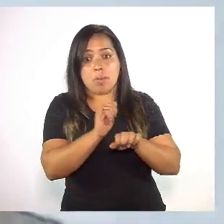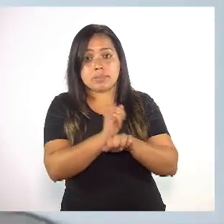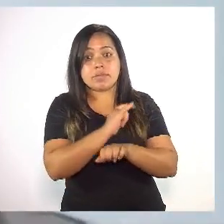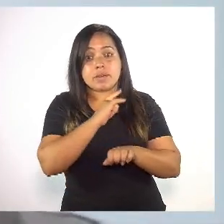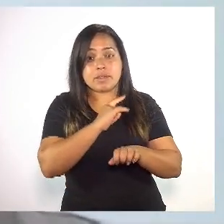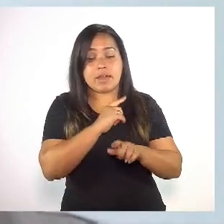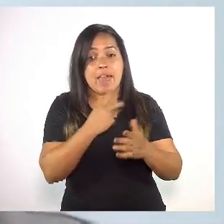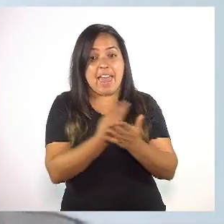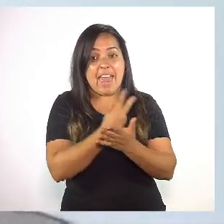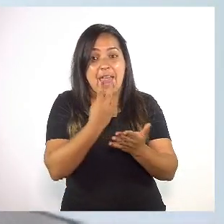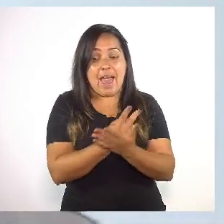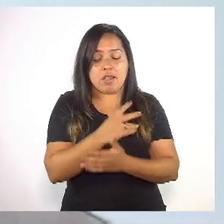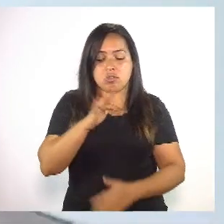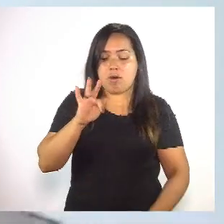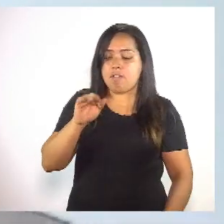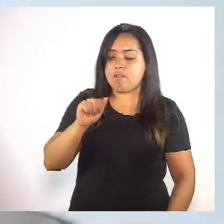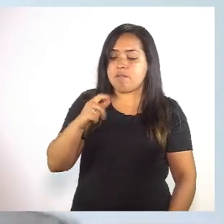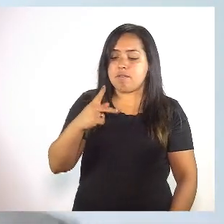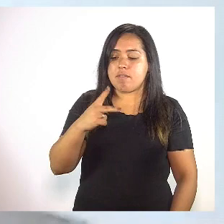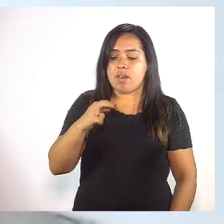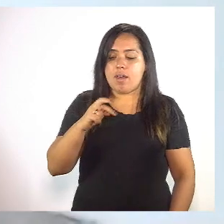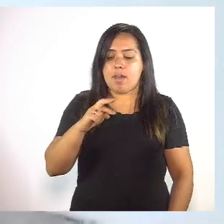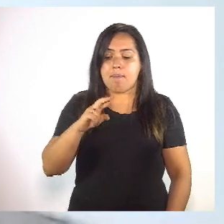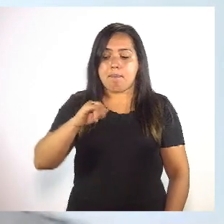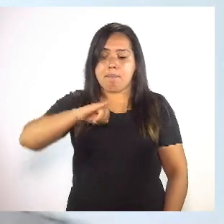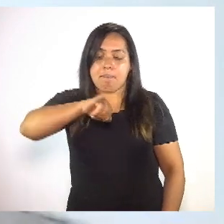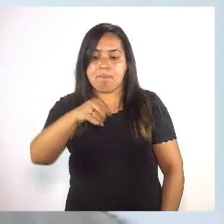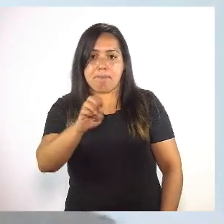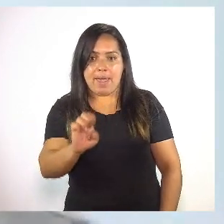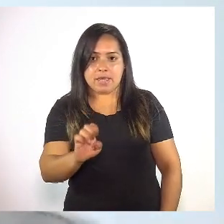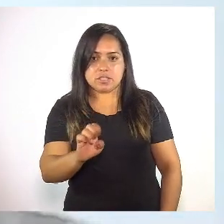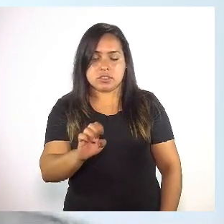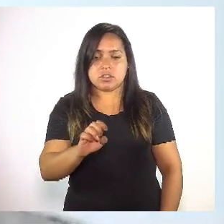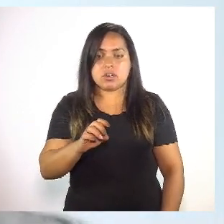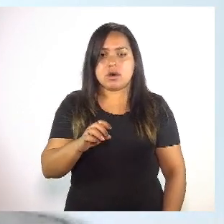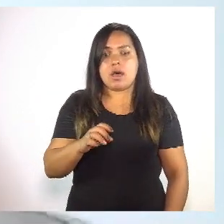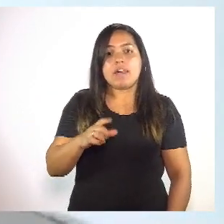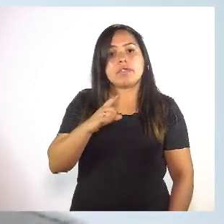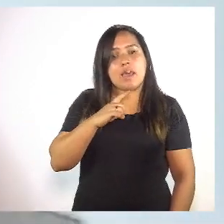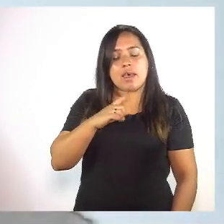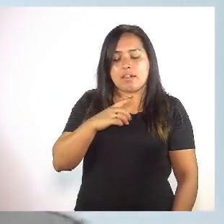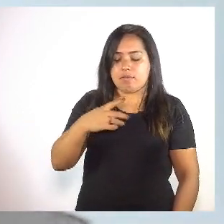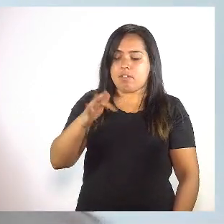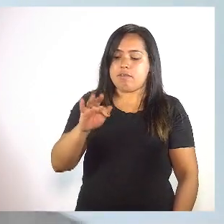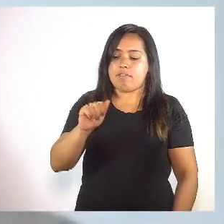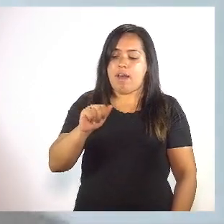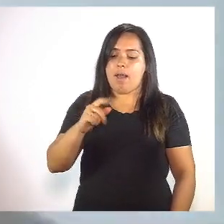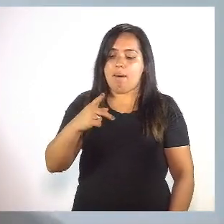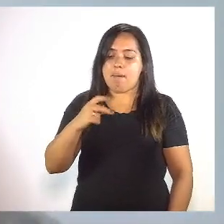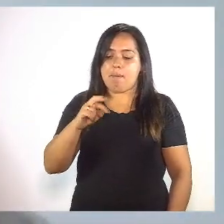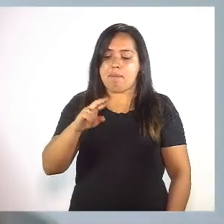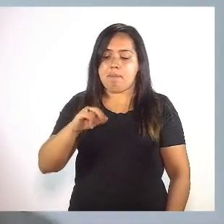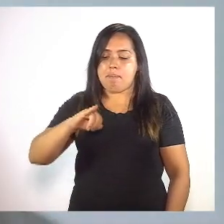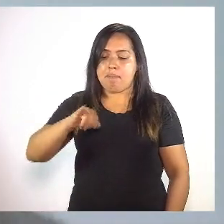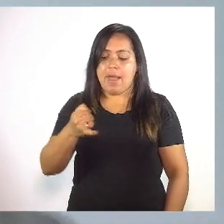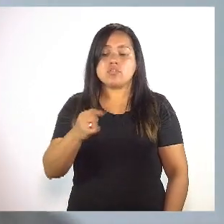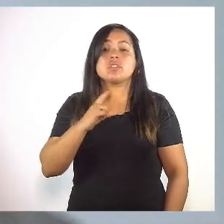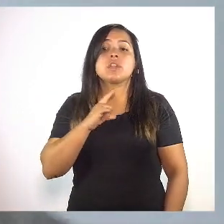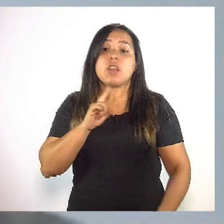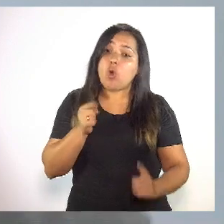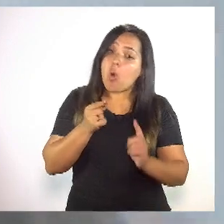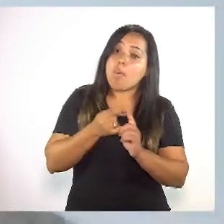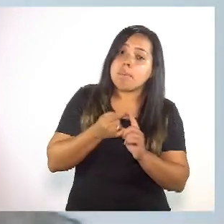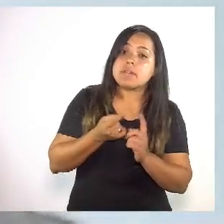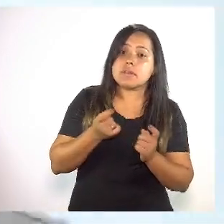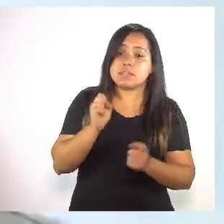a FAPERJ, as disposições que me antecederam deram conta do recado, porque, inclusive, eu quero lembrar que,